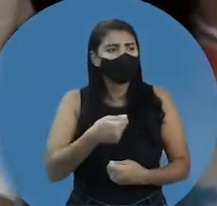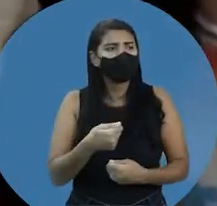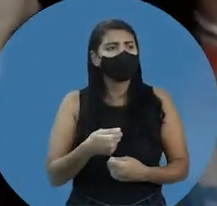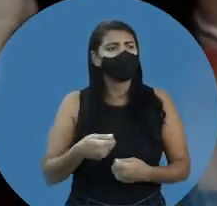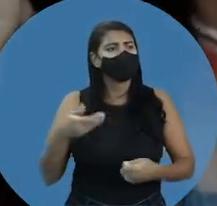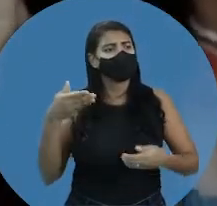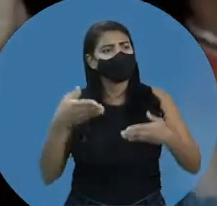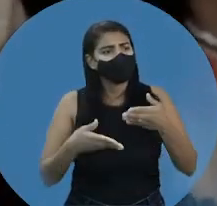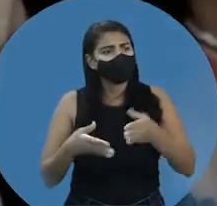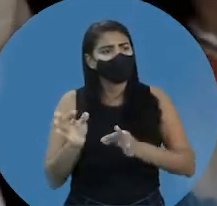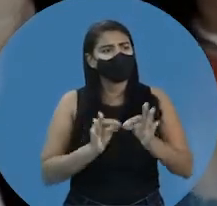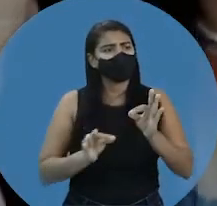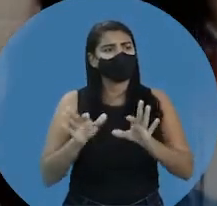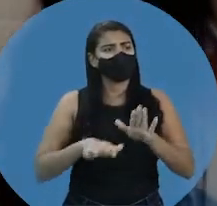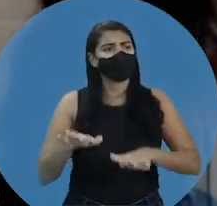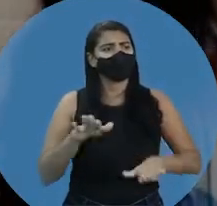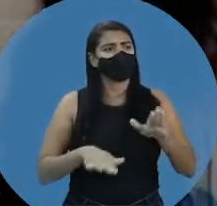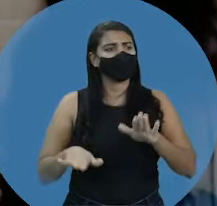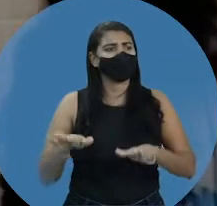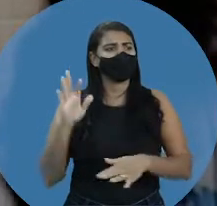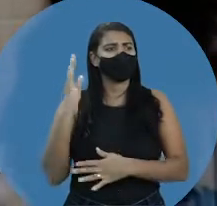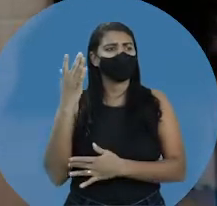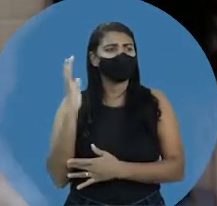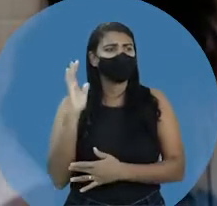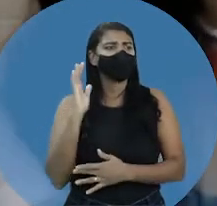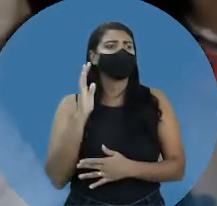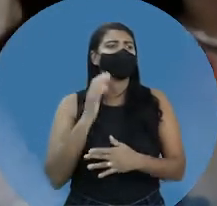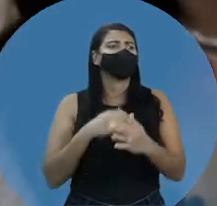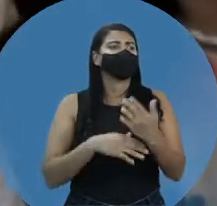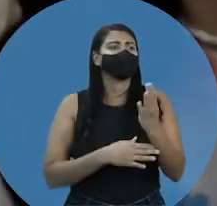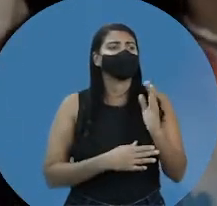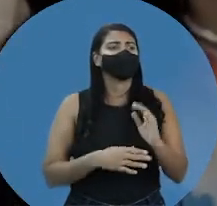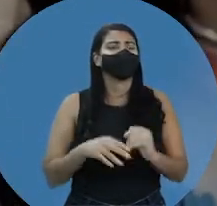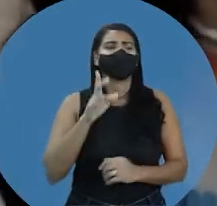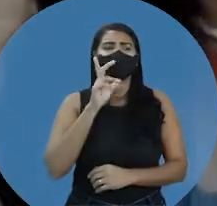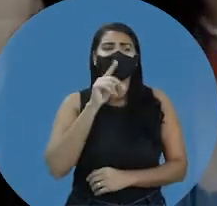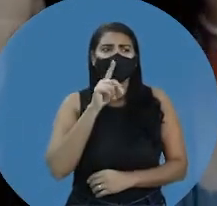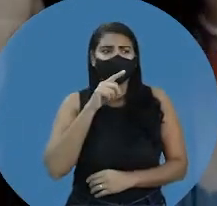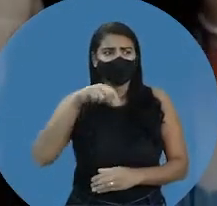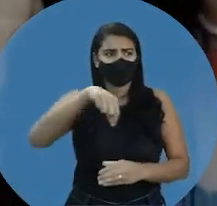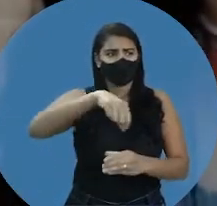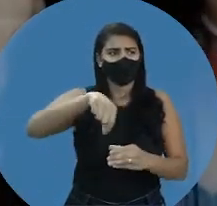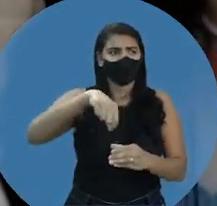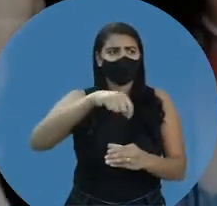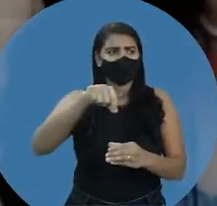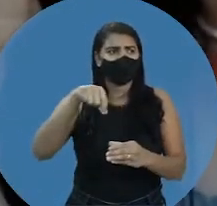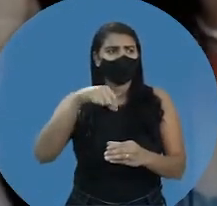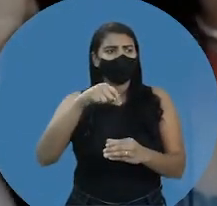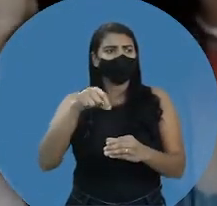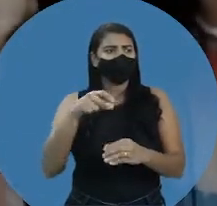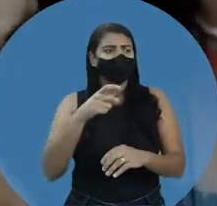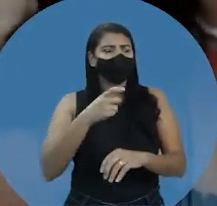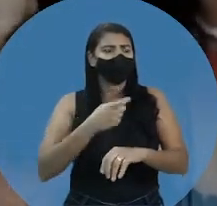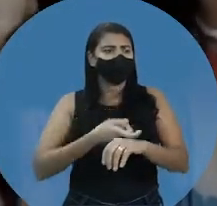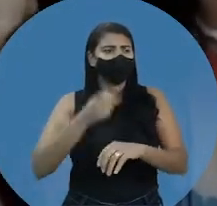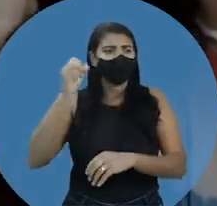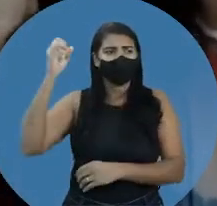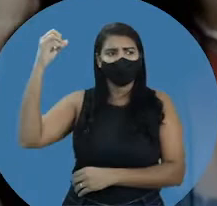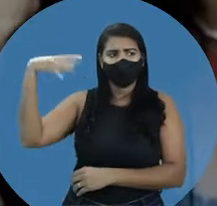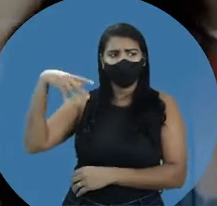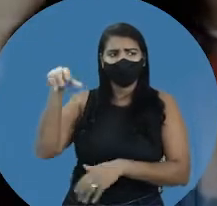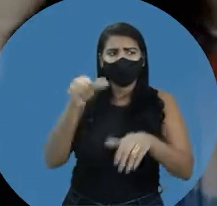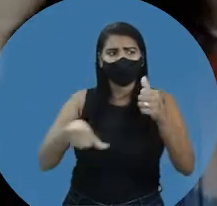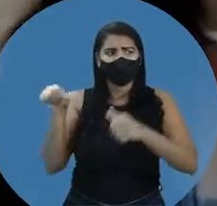né? Cuidando das plantas ali de milho, aguando, não é? Colocando na luz solar, né? E avaliando todo